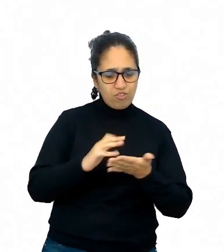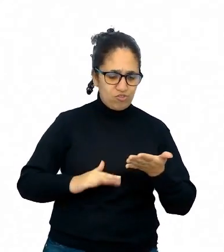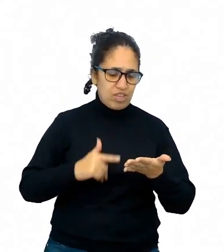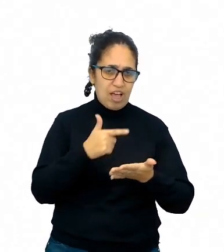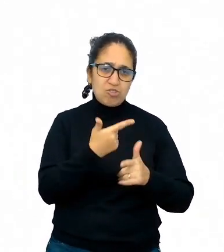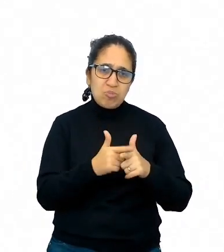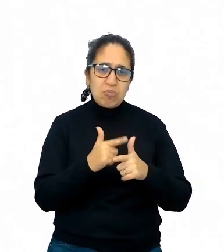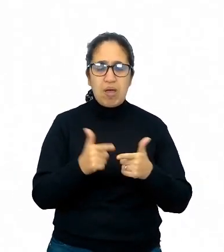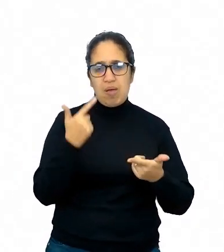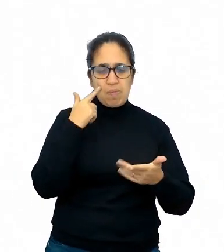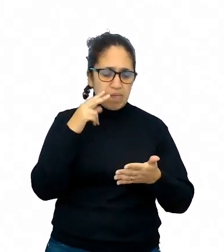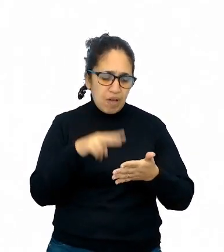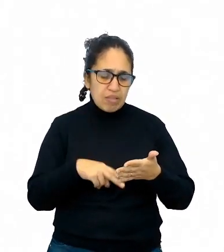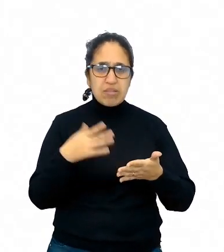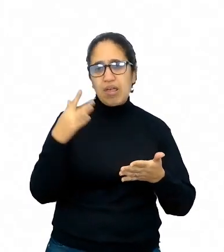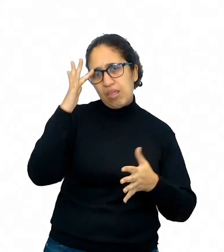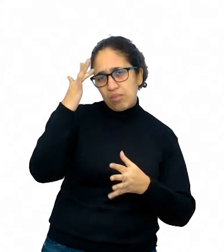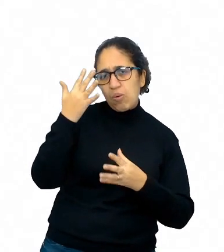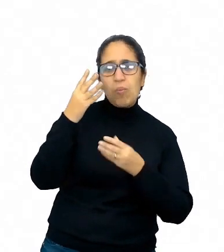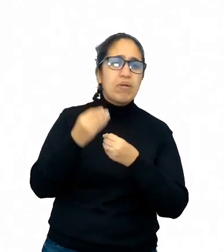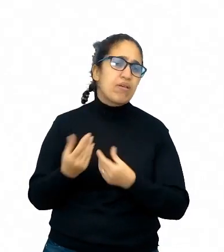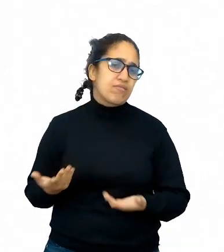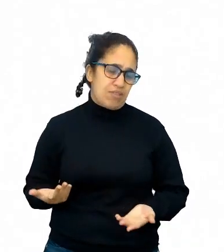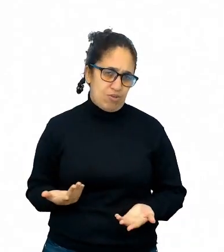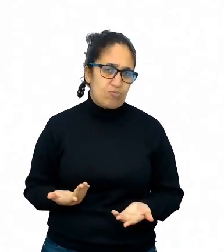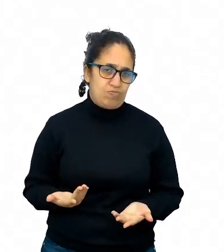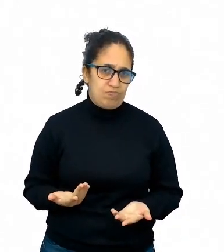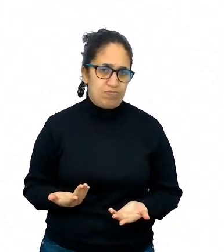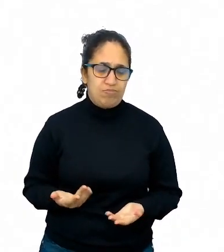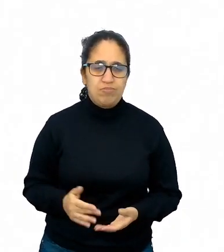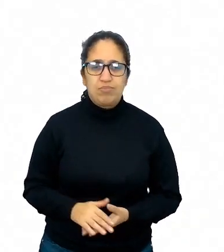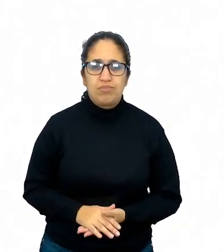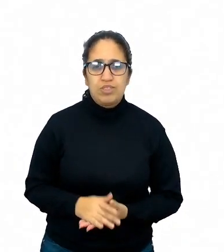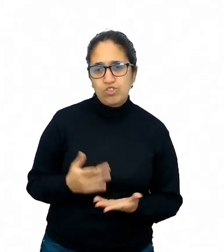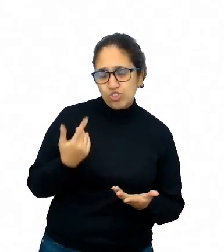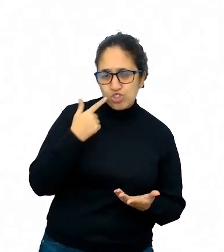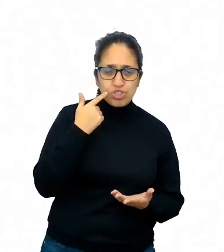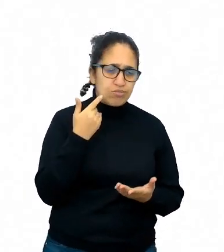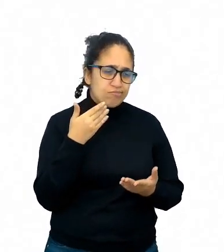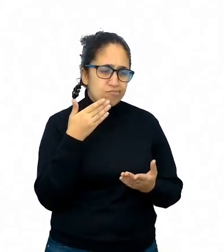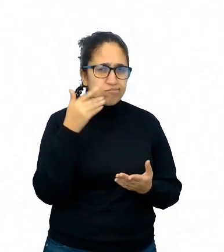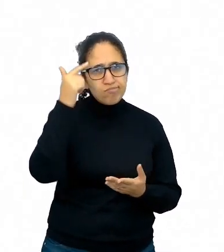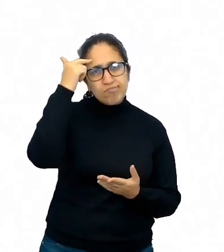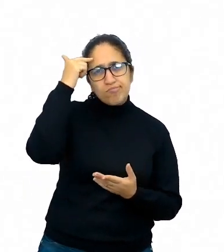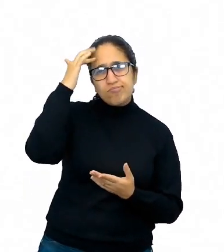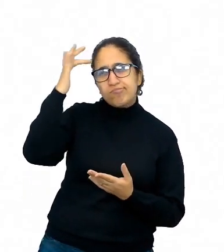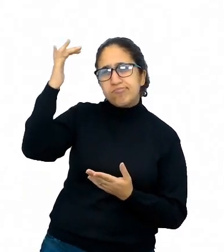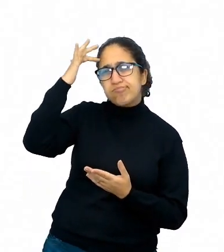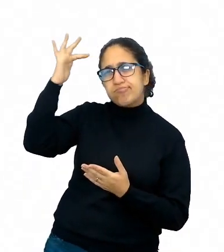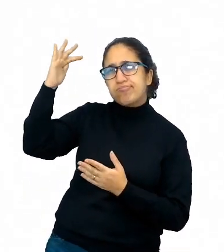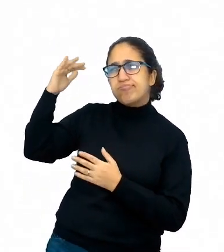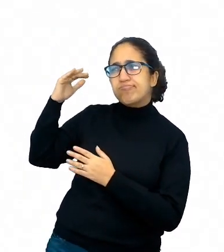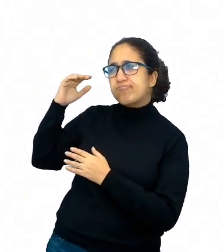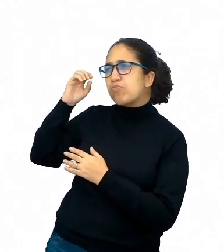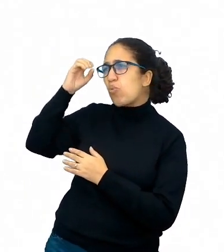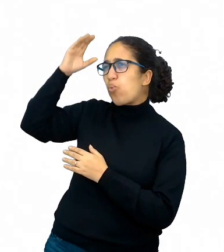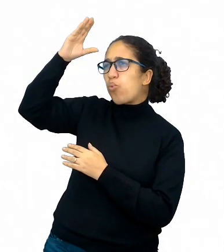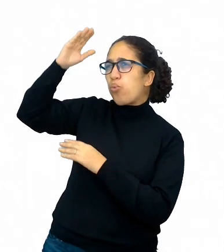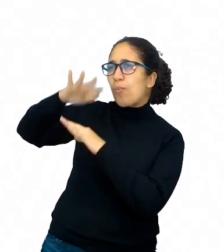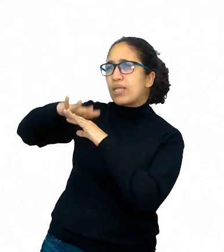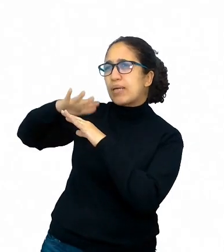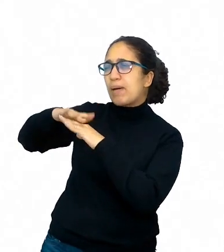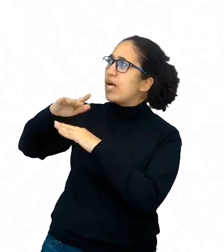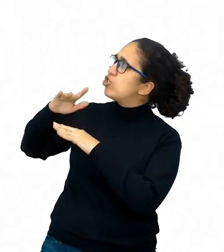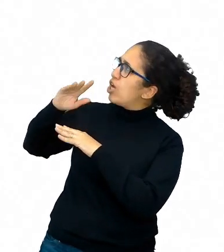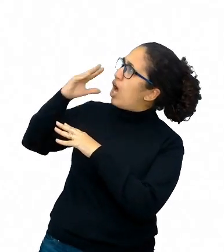do problema, da leitura, da compreensão, de acessar todos os conhecimentos matemáticos que ele tem para que ele